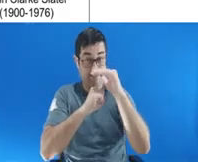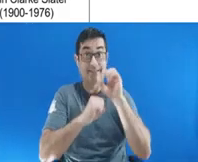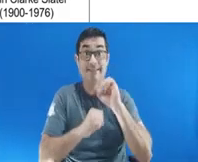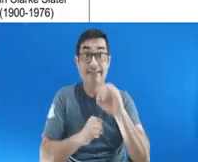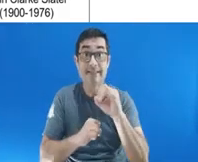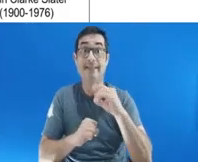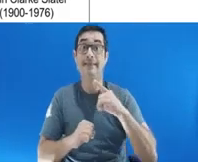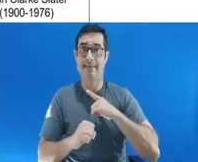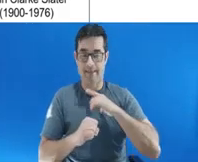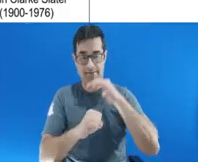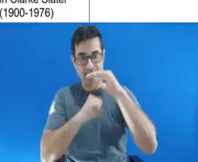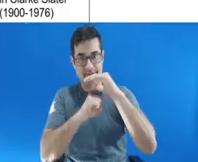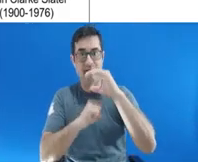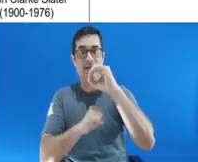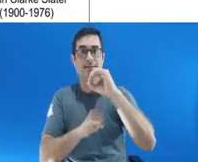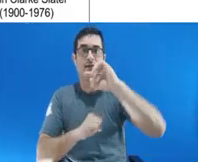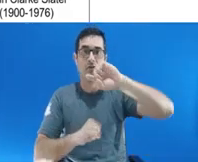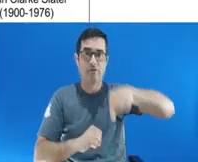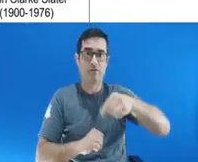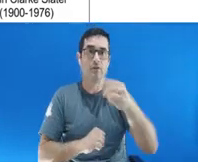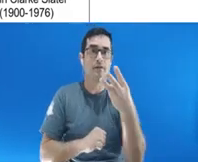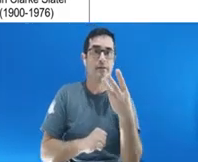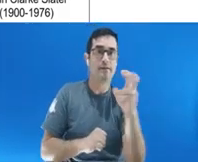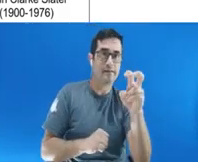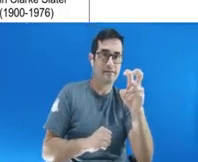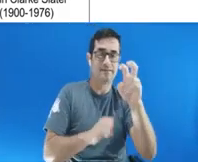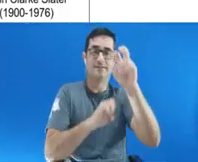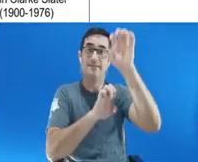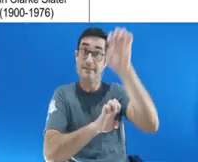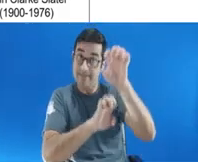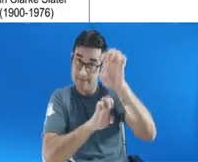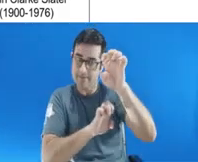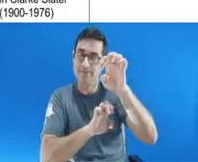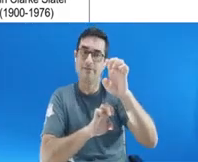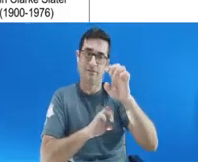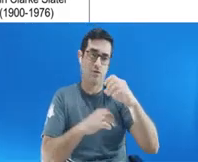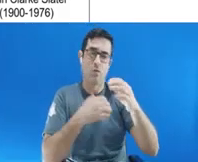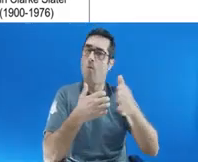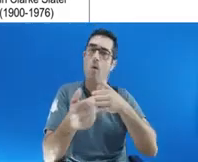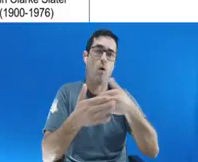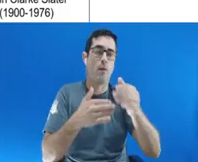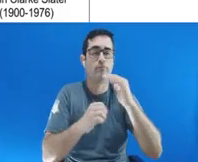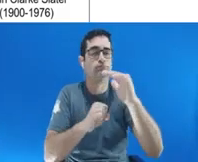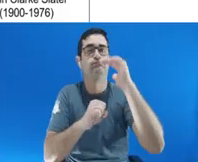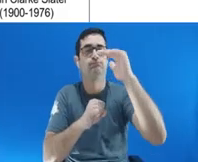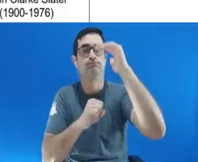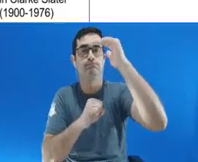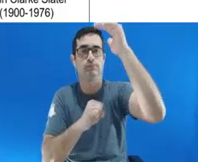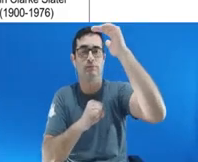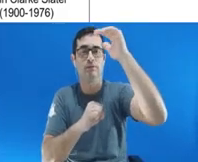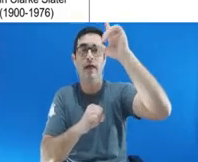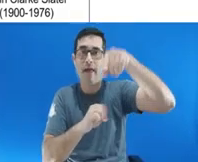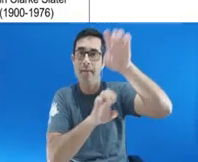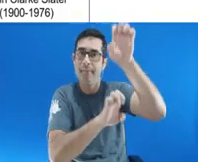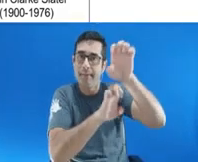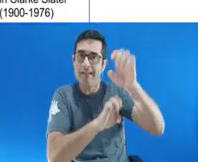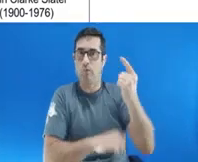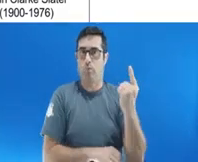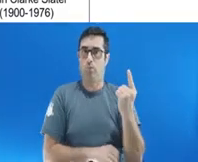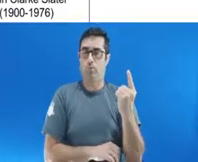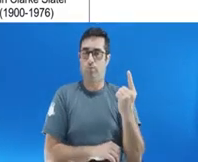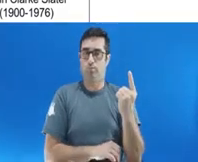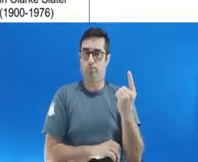outro nível, N-1, menos 2, menos 3, qualquer um, ele blinda de 1. Então, vamos calcular a carga